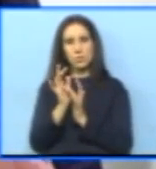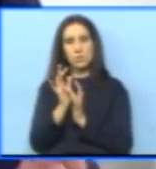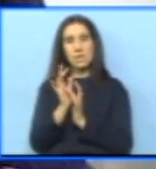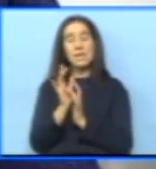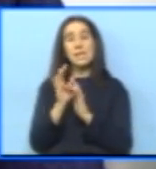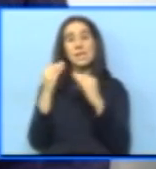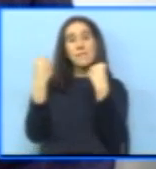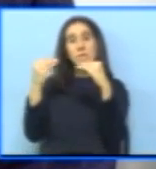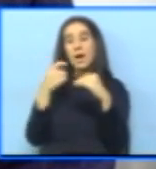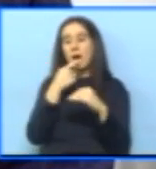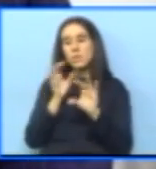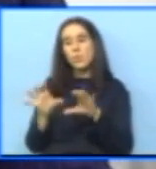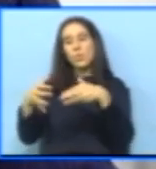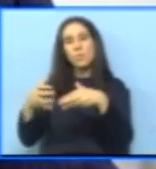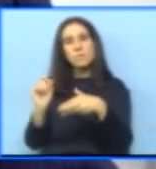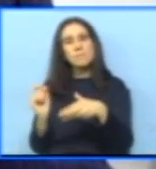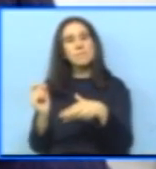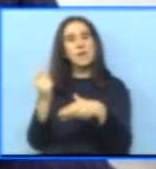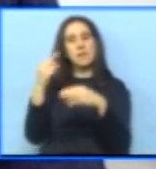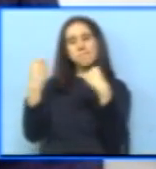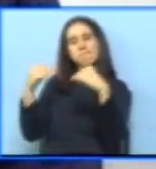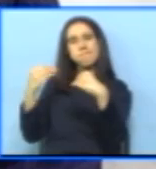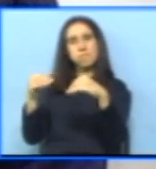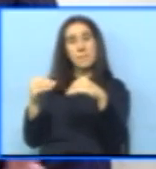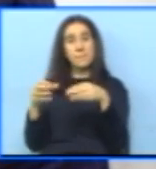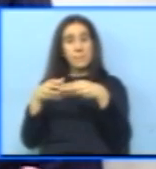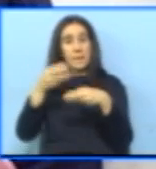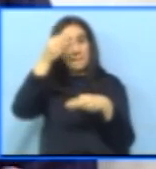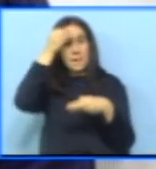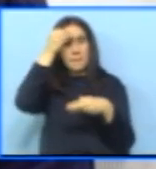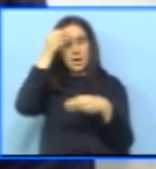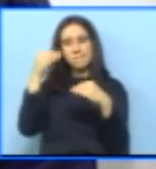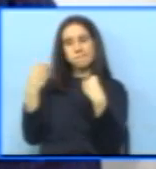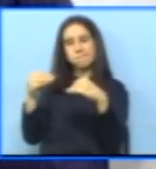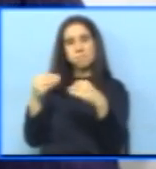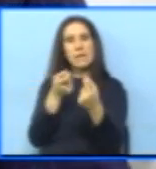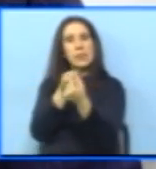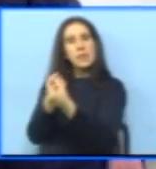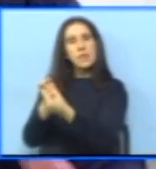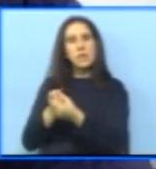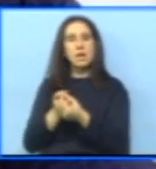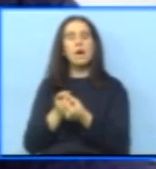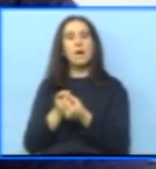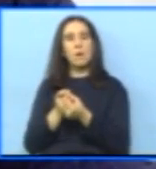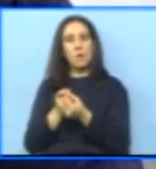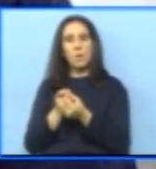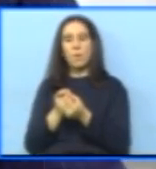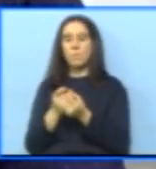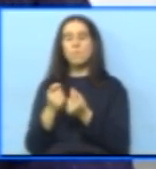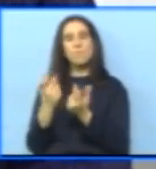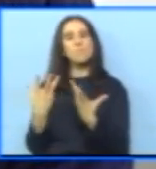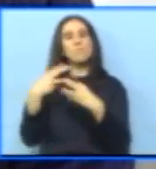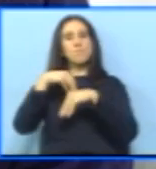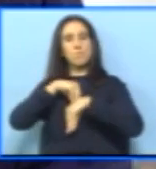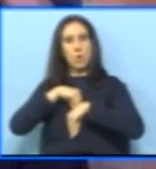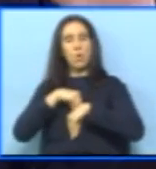o seu grupo. Evangelizar o grupo dos discípulos que, de uma forma mais próxima, se aproximam a ele e o